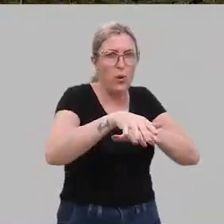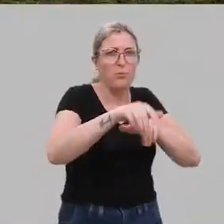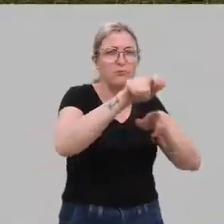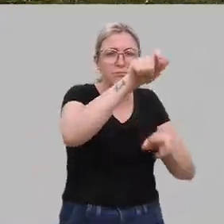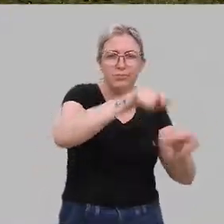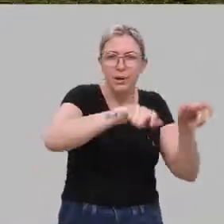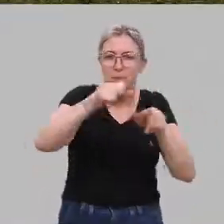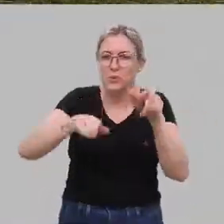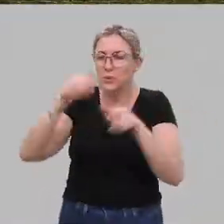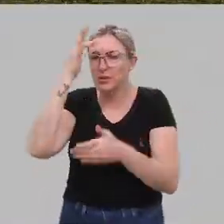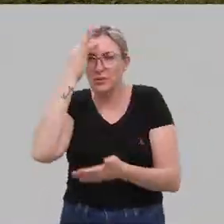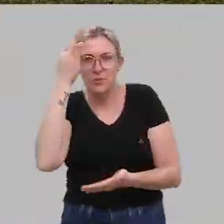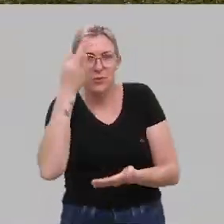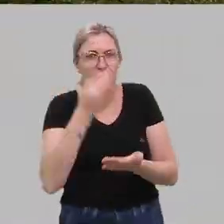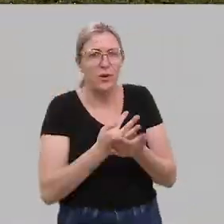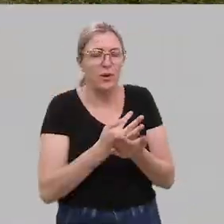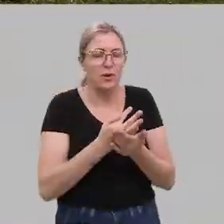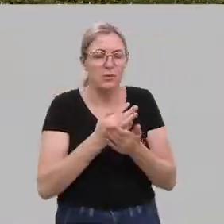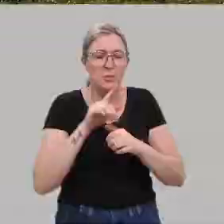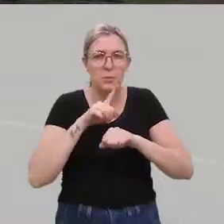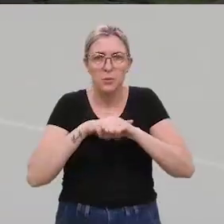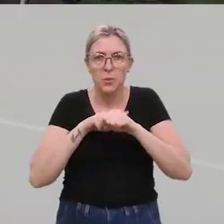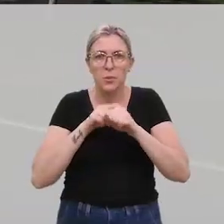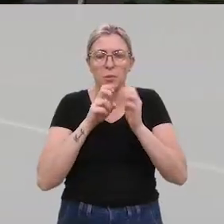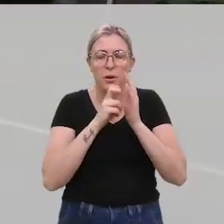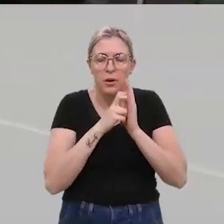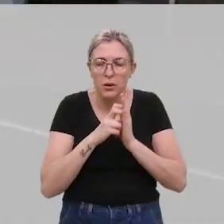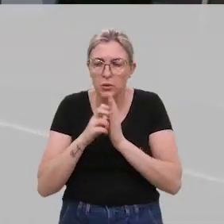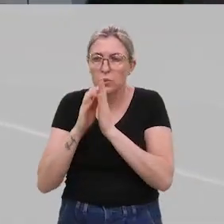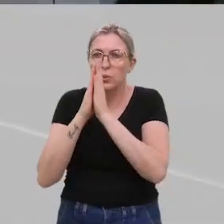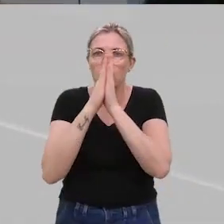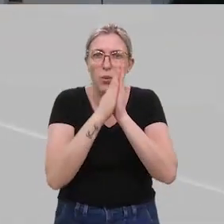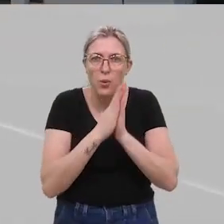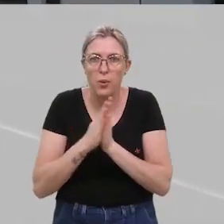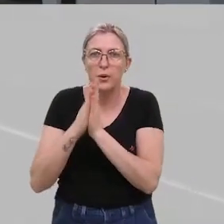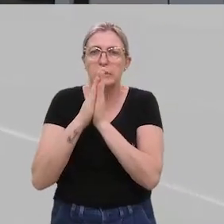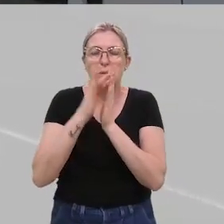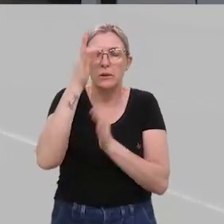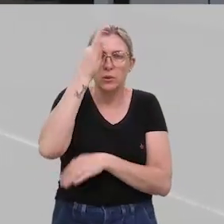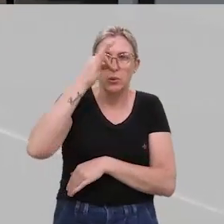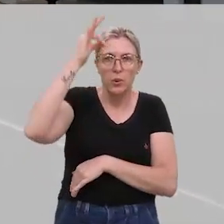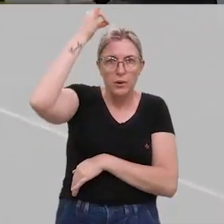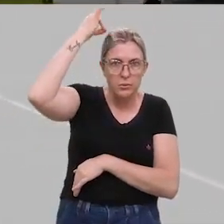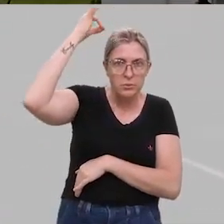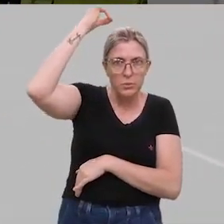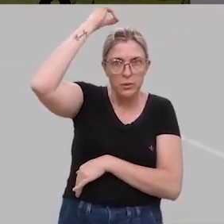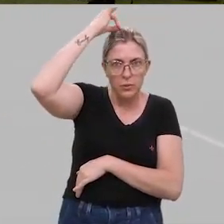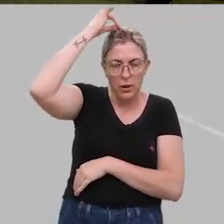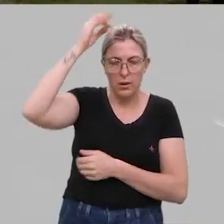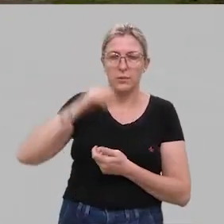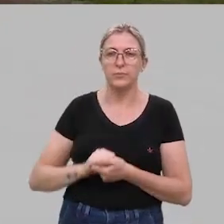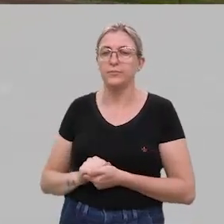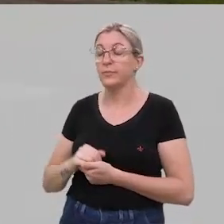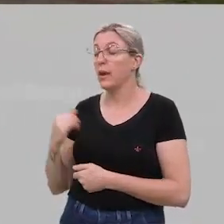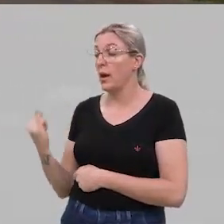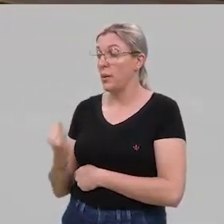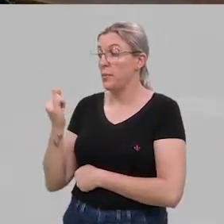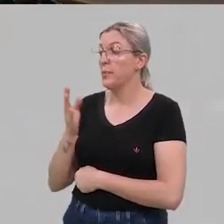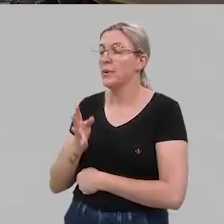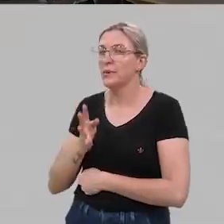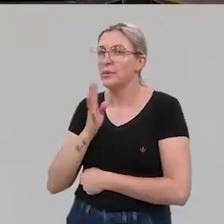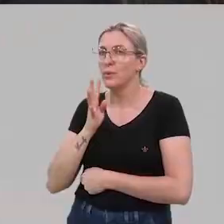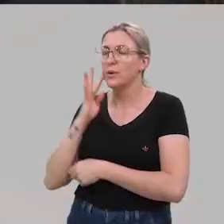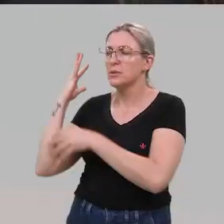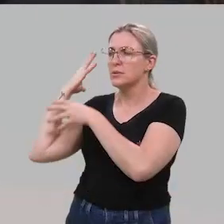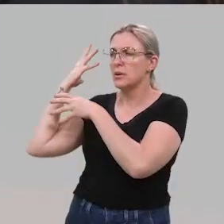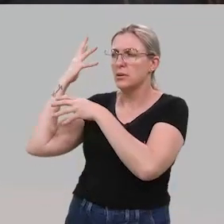dia, ou nas tradicionais romarias, fiéis e peregrinos para momentos de oração e